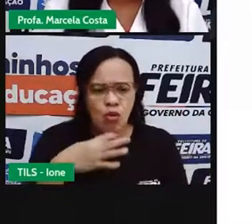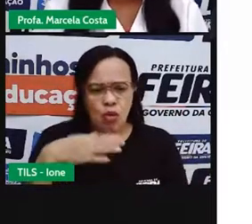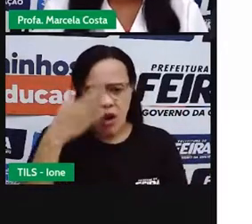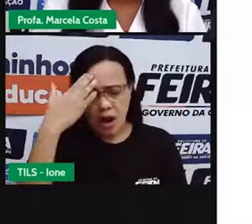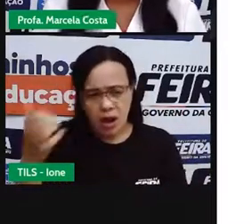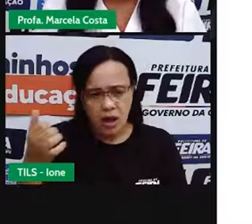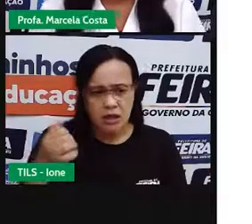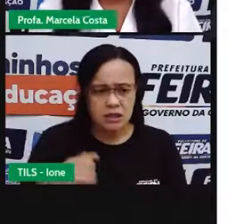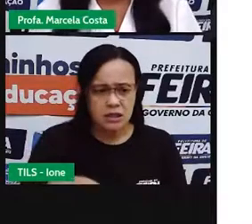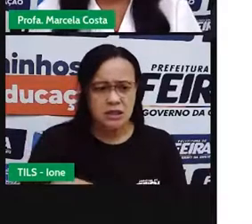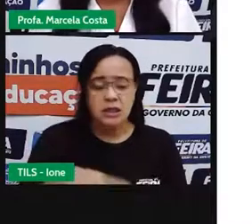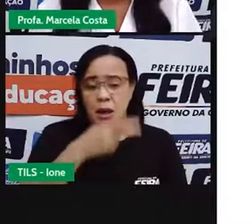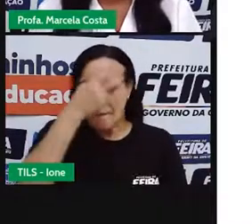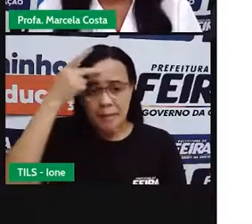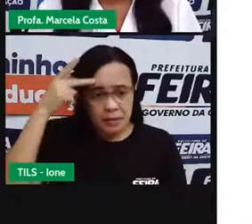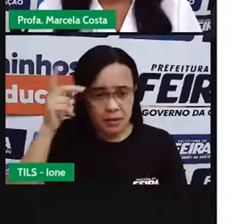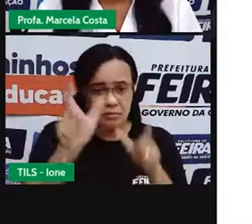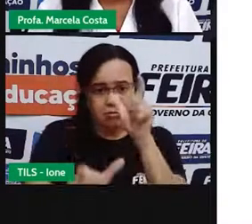reciclador?